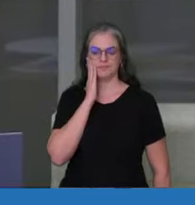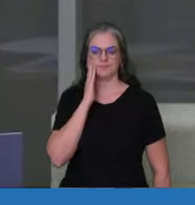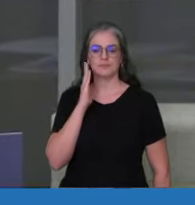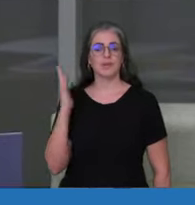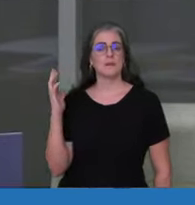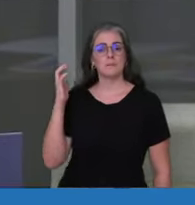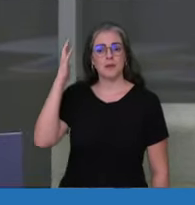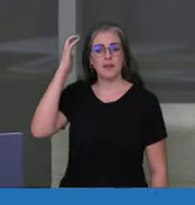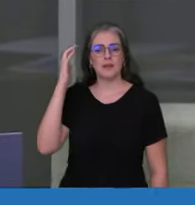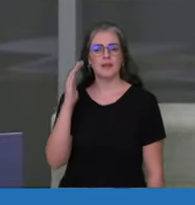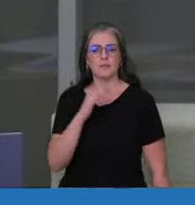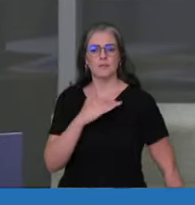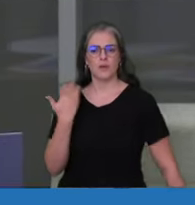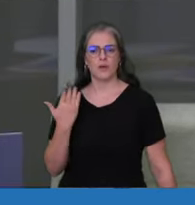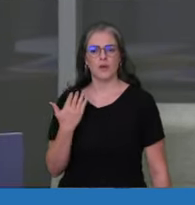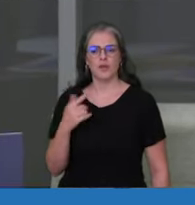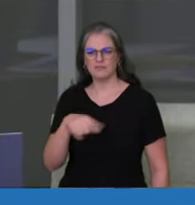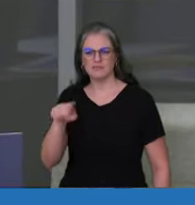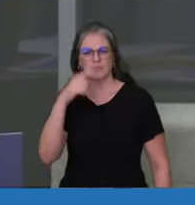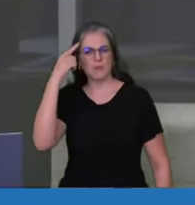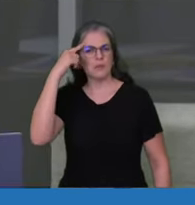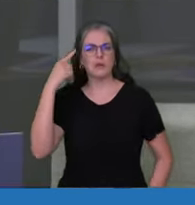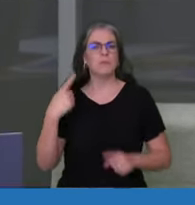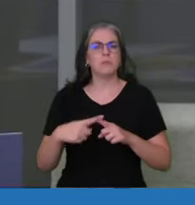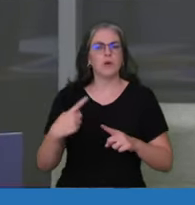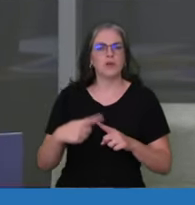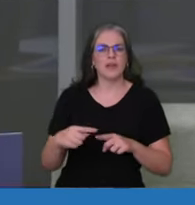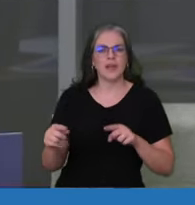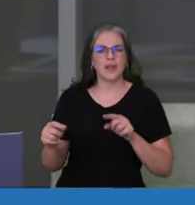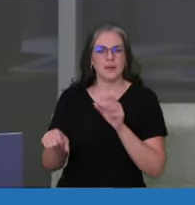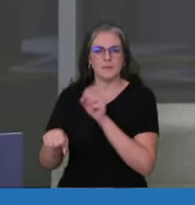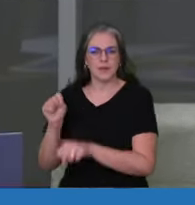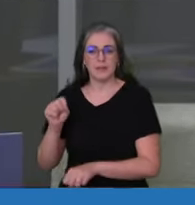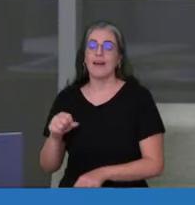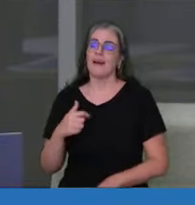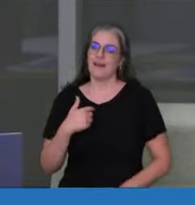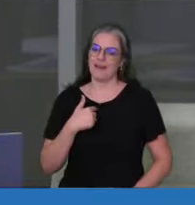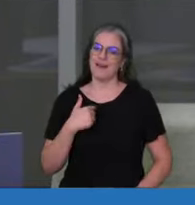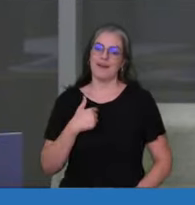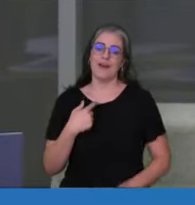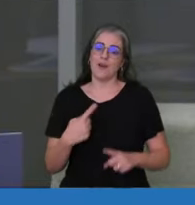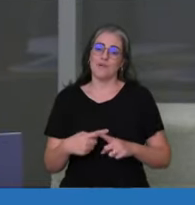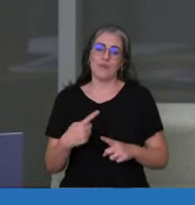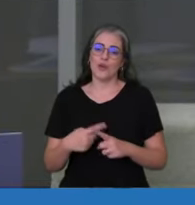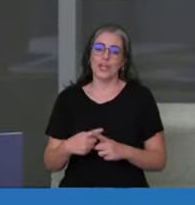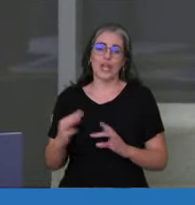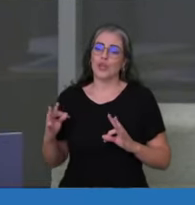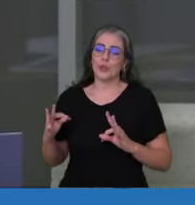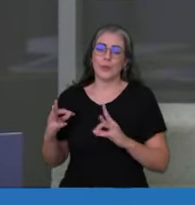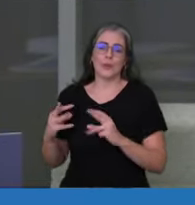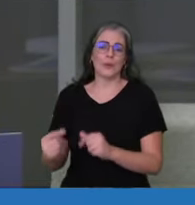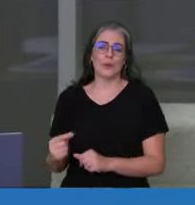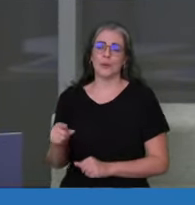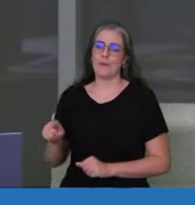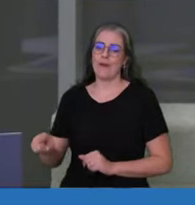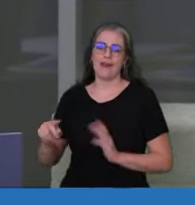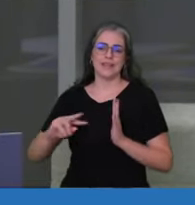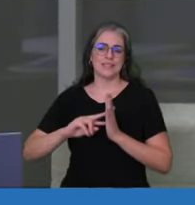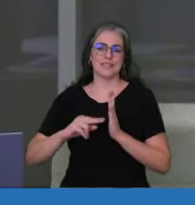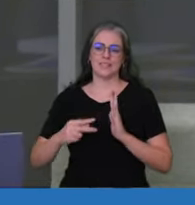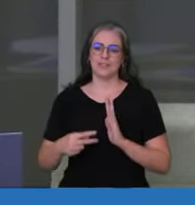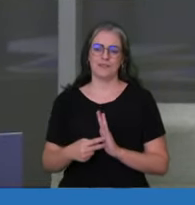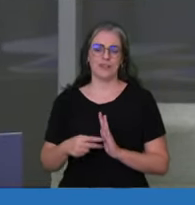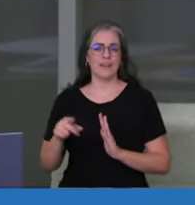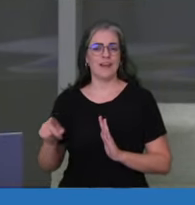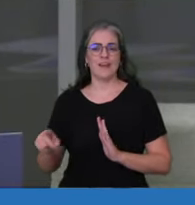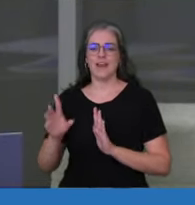por que mataram Marielle, eu falo, é pelo conjunto da obra, porque ela representava e era